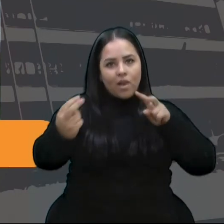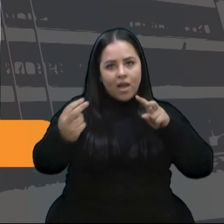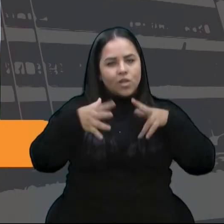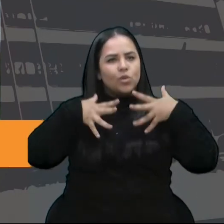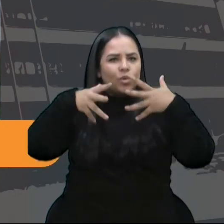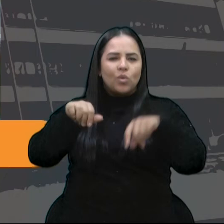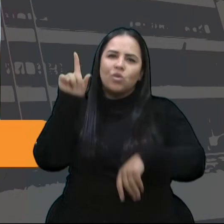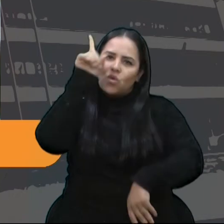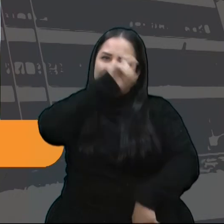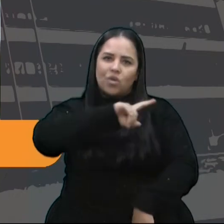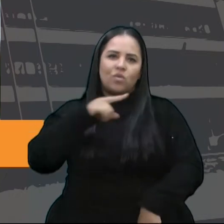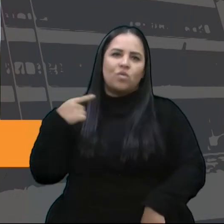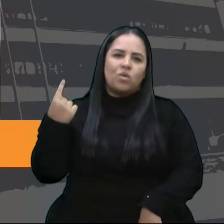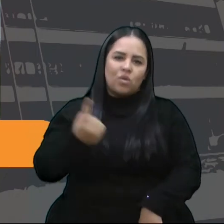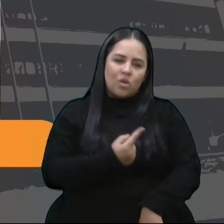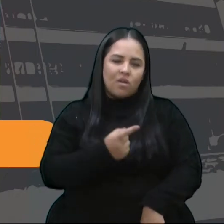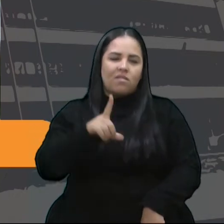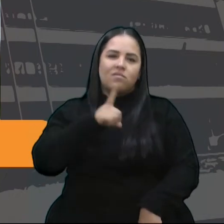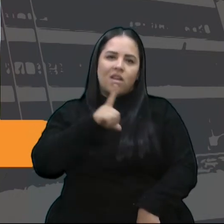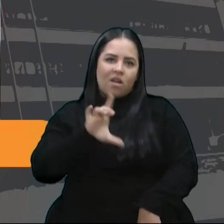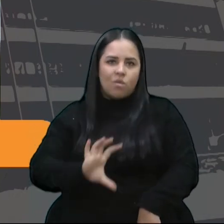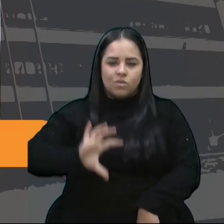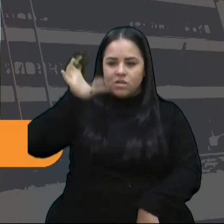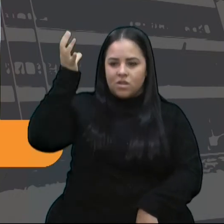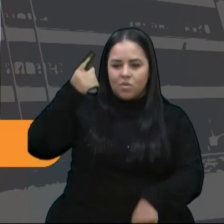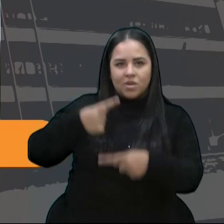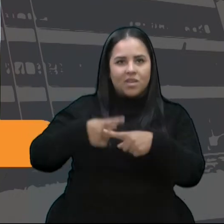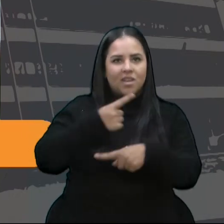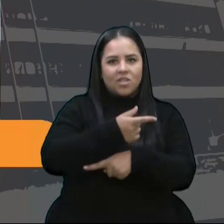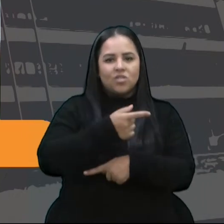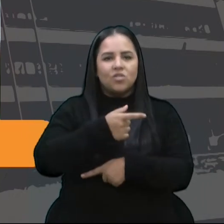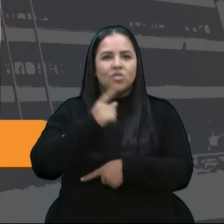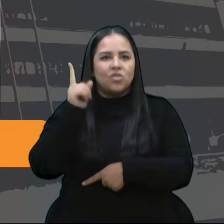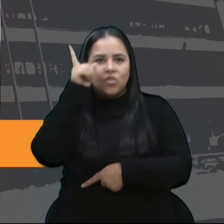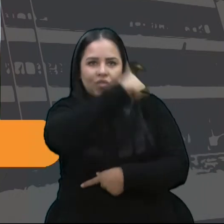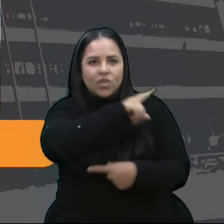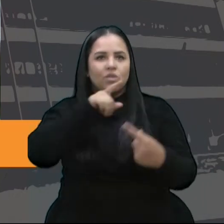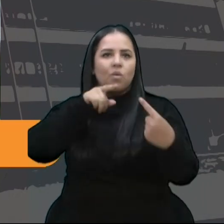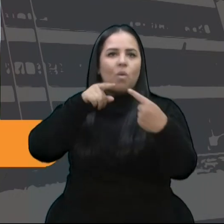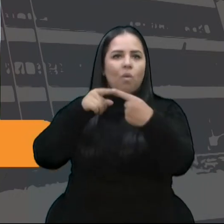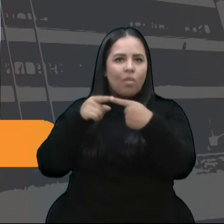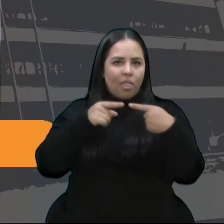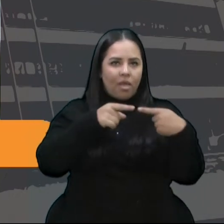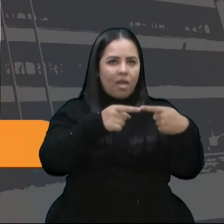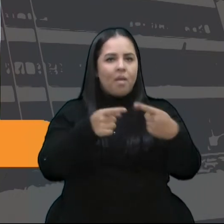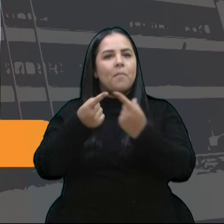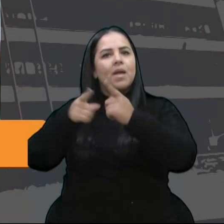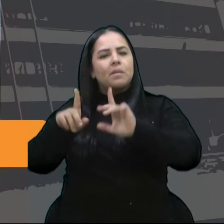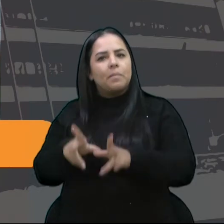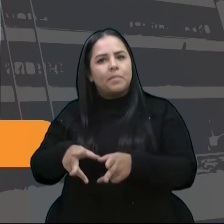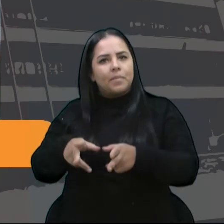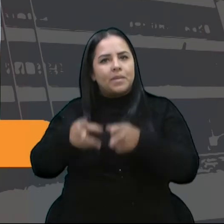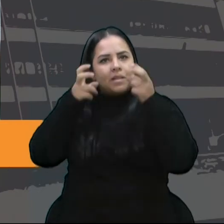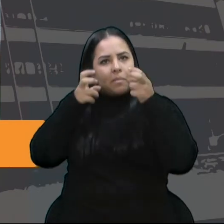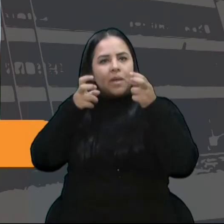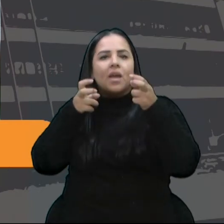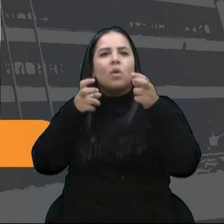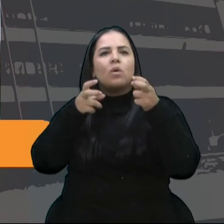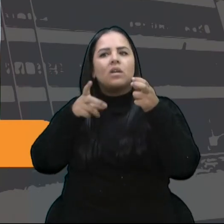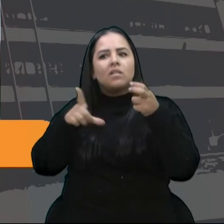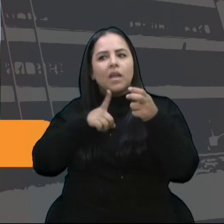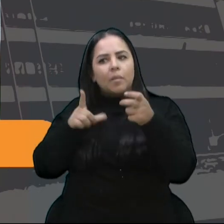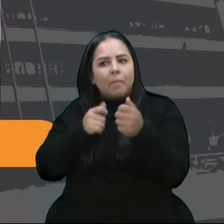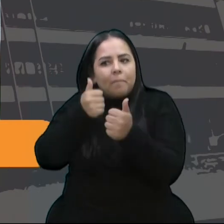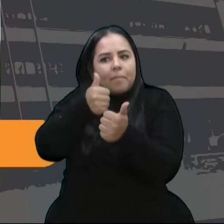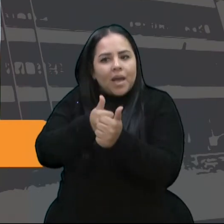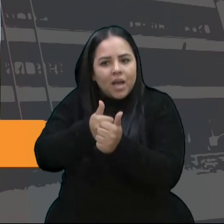dificultava o contato, a gente percebeu uma aproximação maior, assim, o interesse